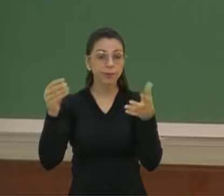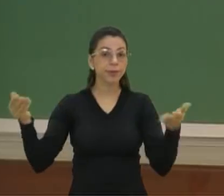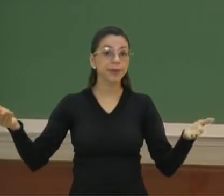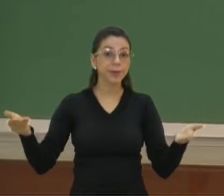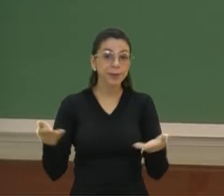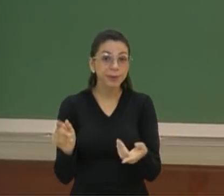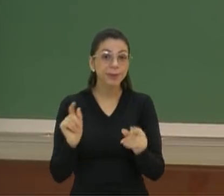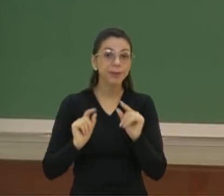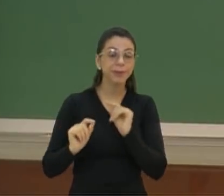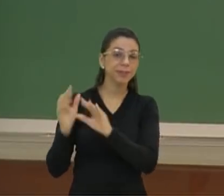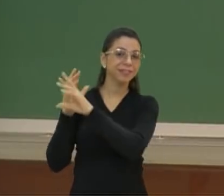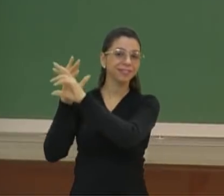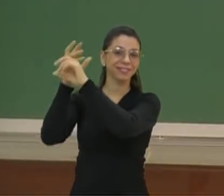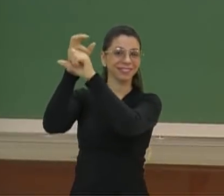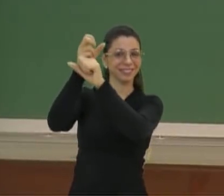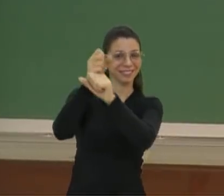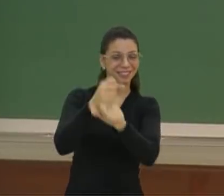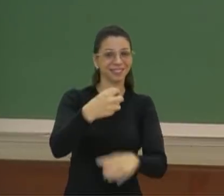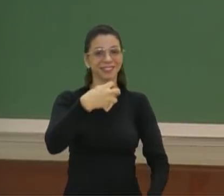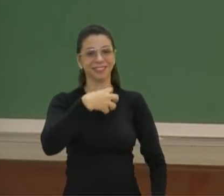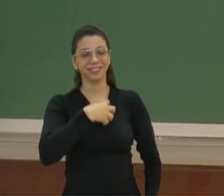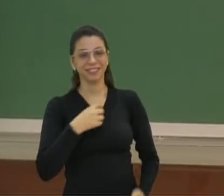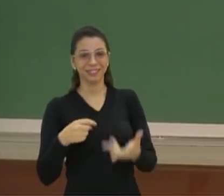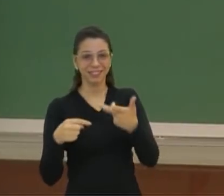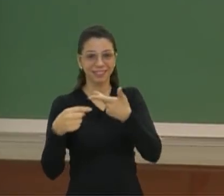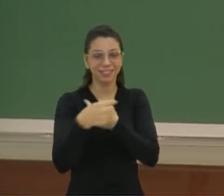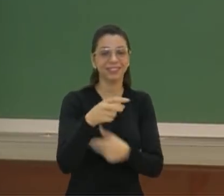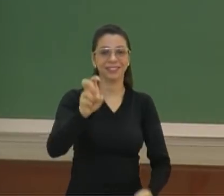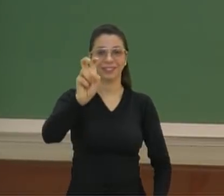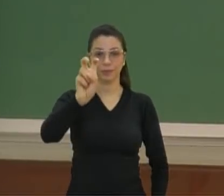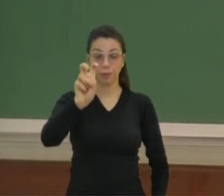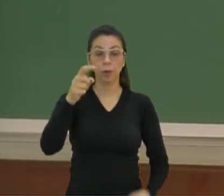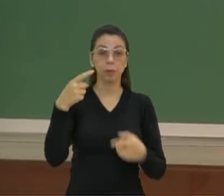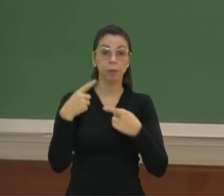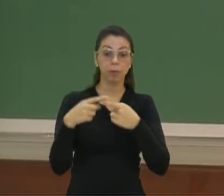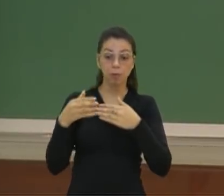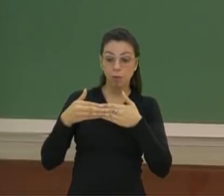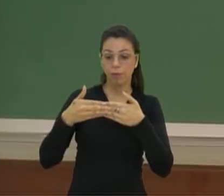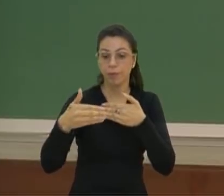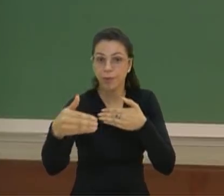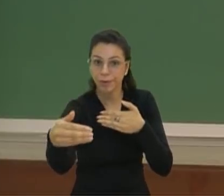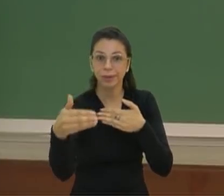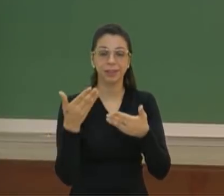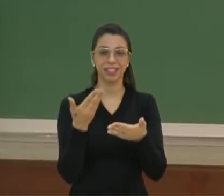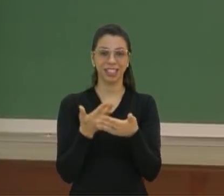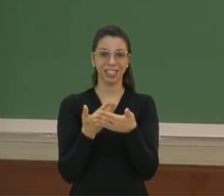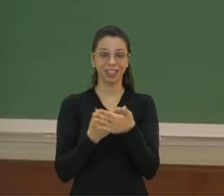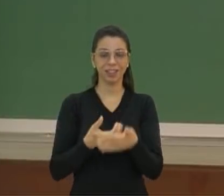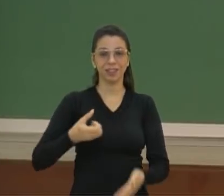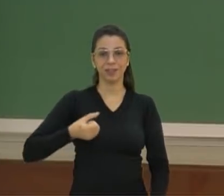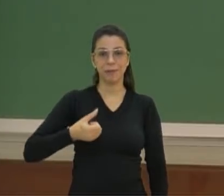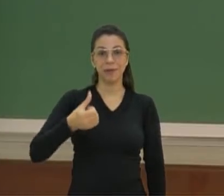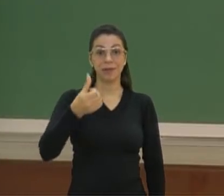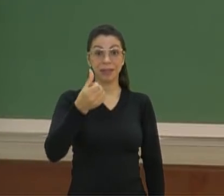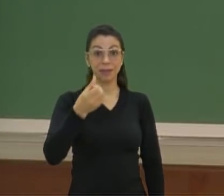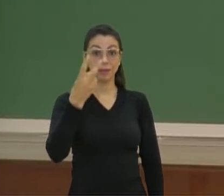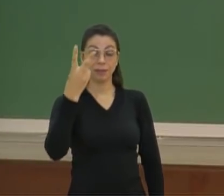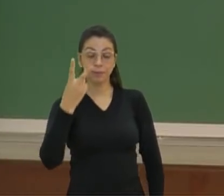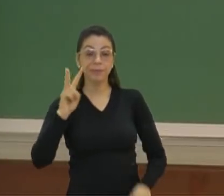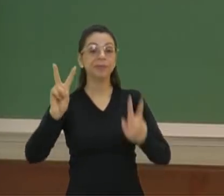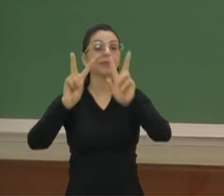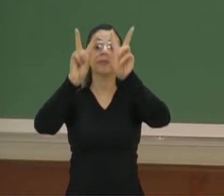hoje a gente vai relembrar sobre os 5 sentidos, porque a partir da nossa próxima aula, da 62, vão ser